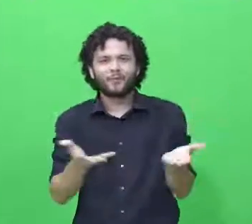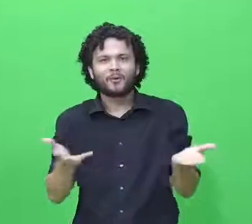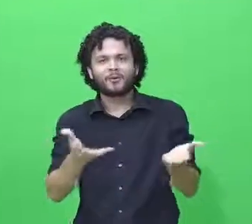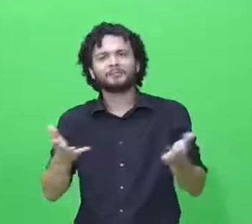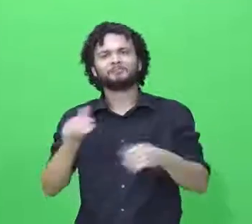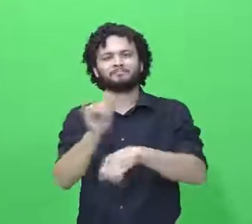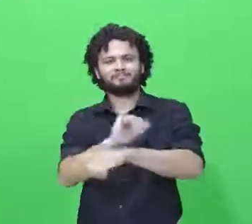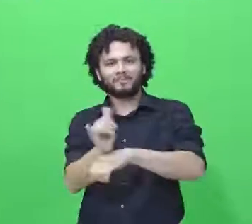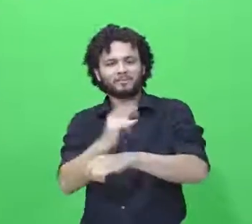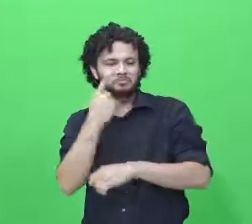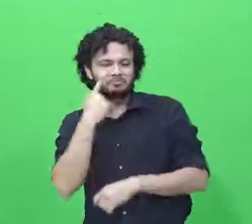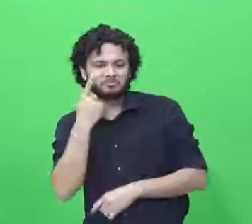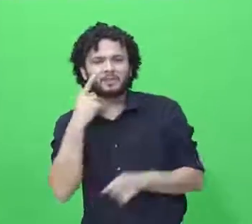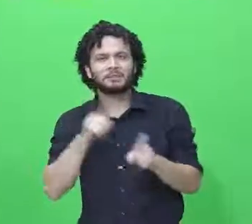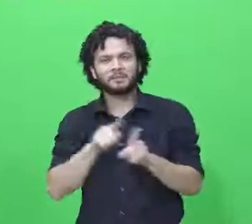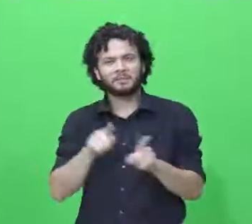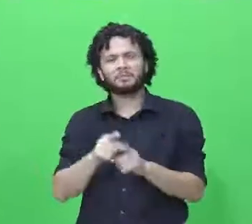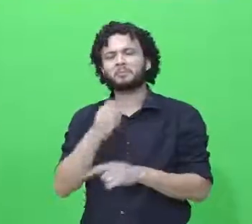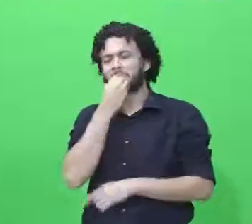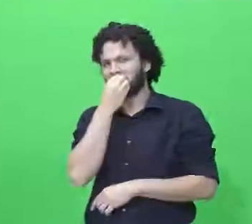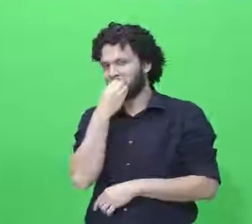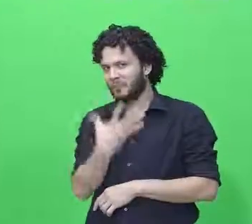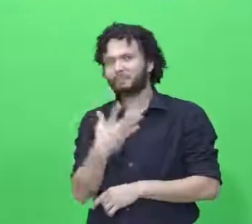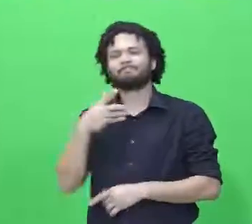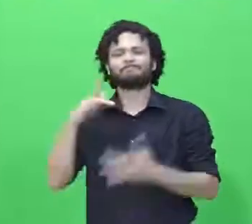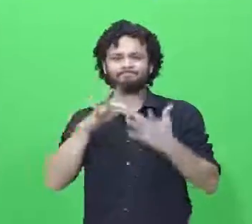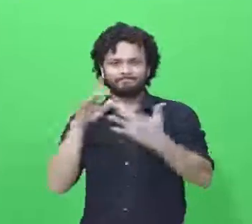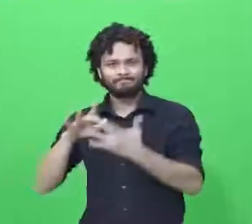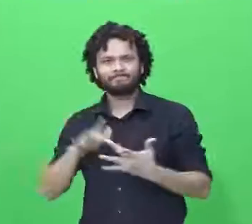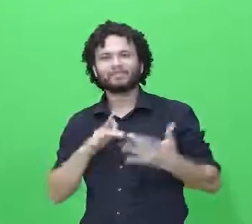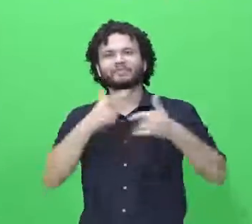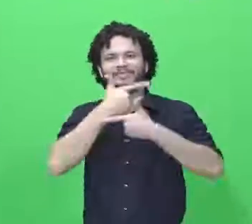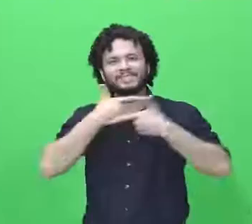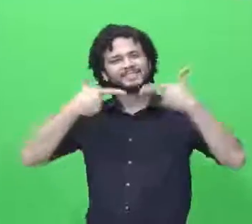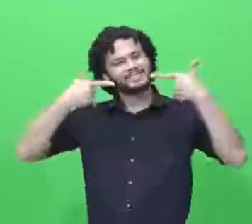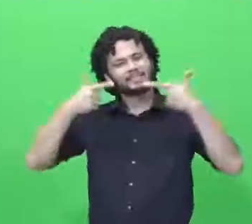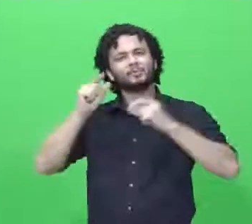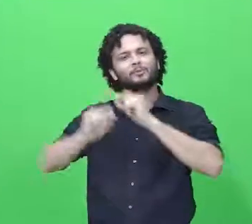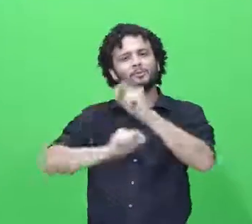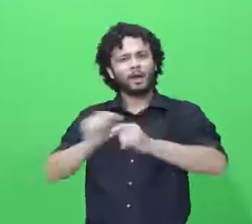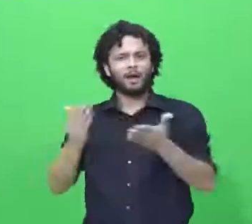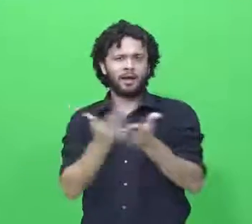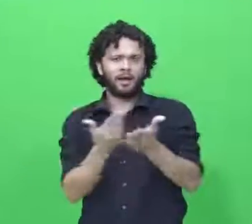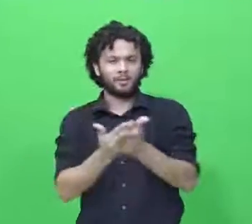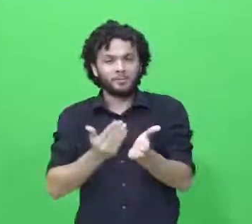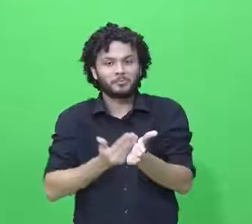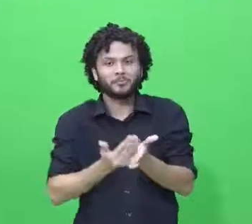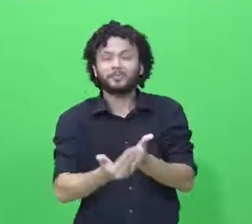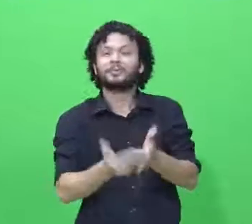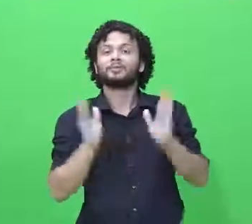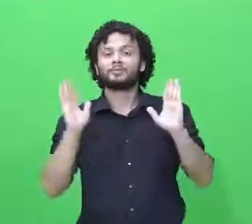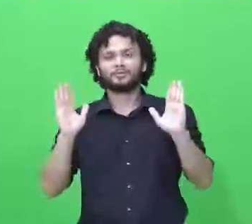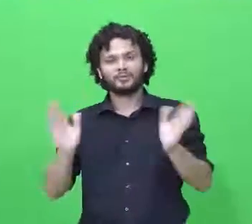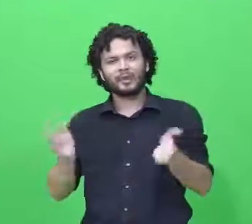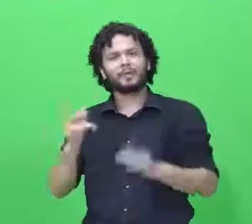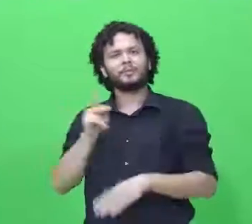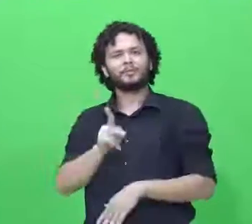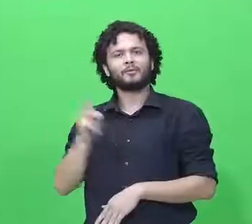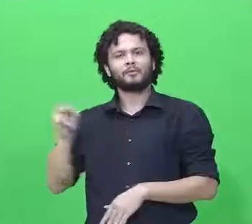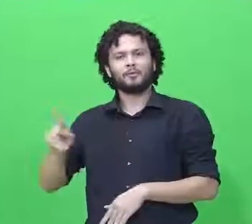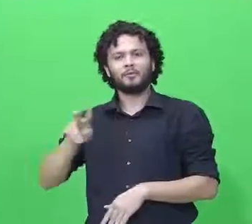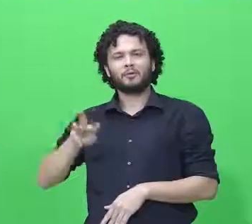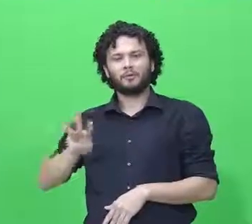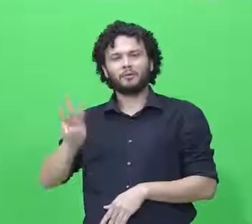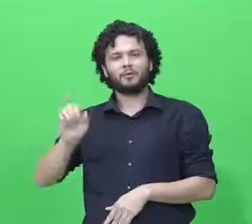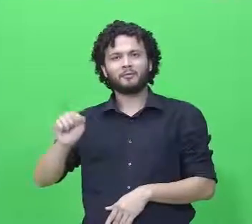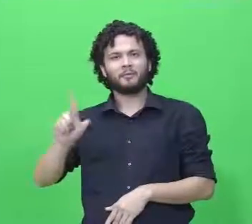aqui os professores, tanto a Bárbara como o Jorge, os colegas aí, ó, todo mundo sorridente para a aula daqui a pouco que vai começar. Estamos com o professor Valber